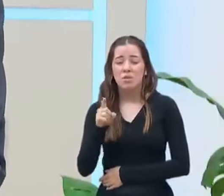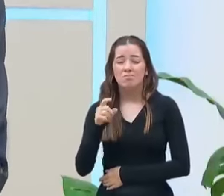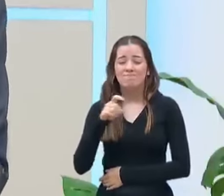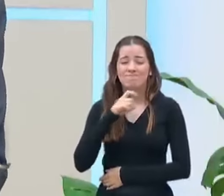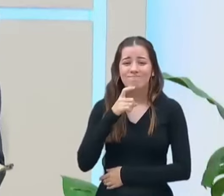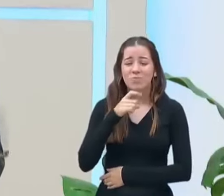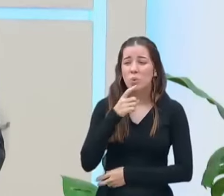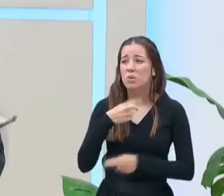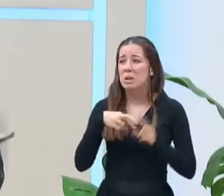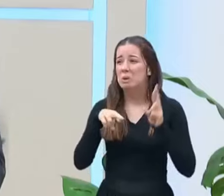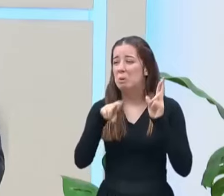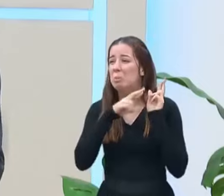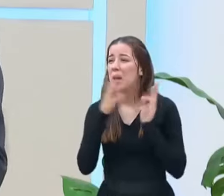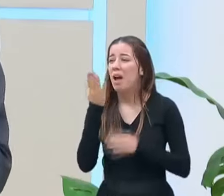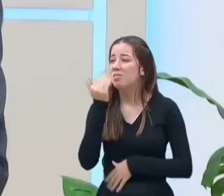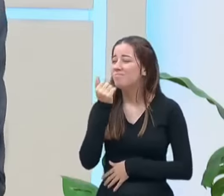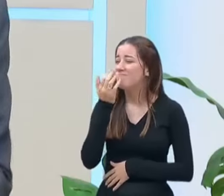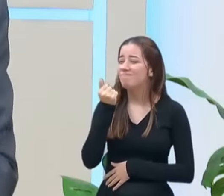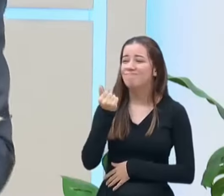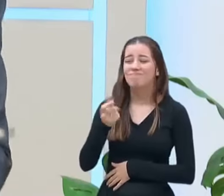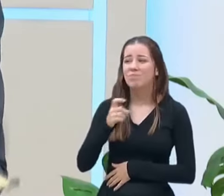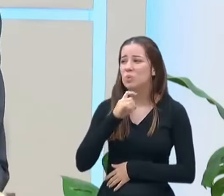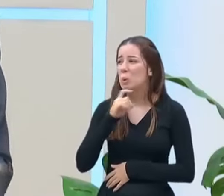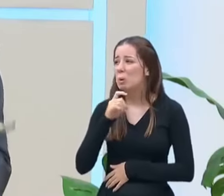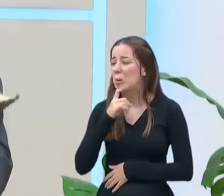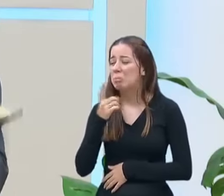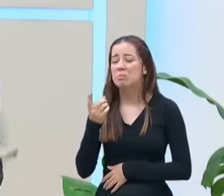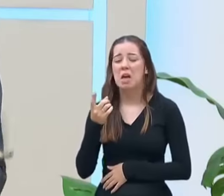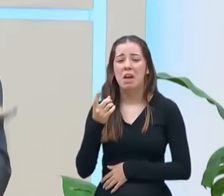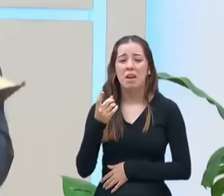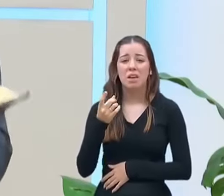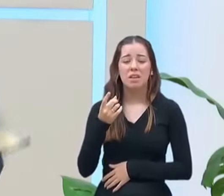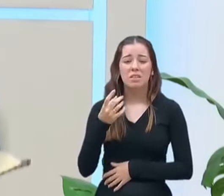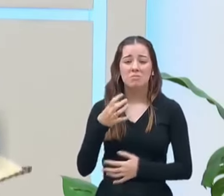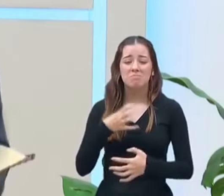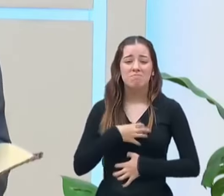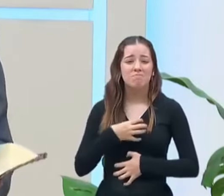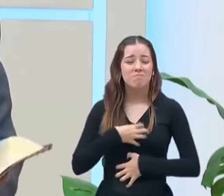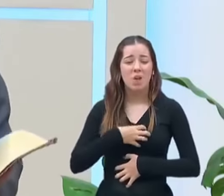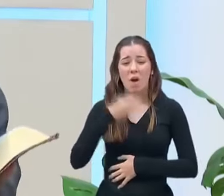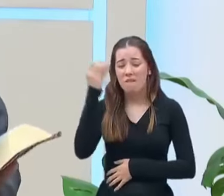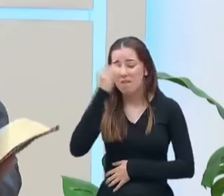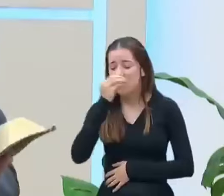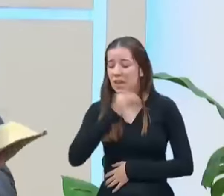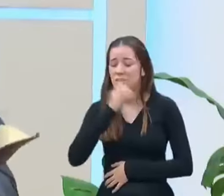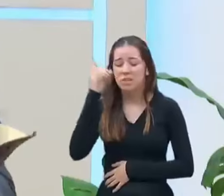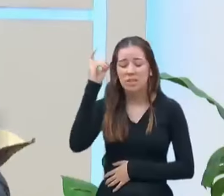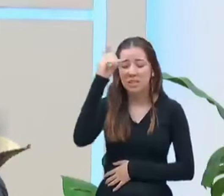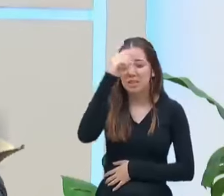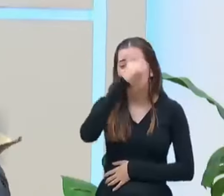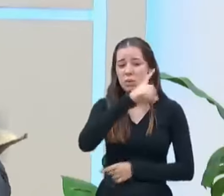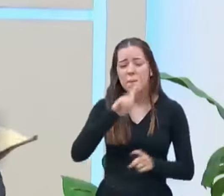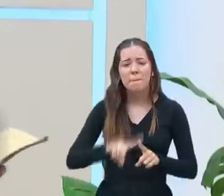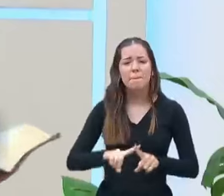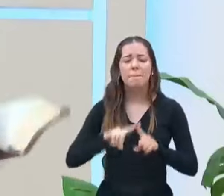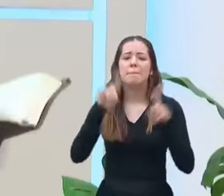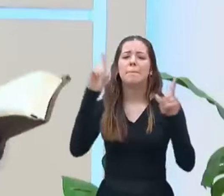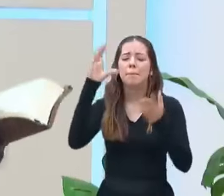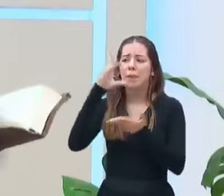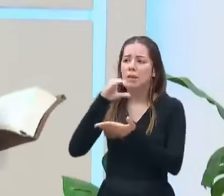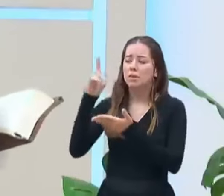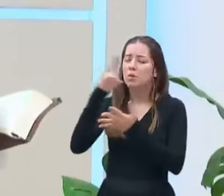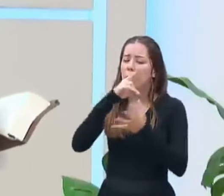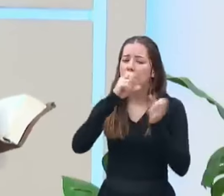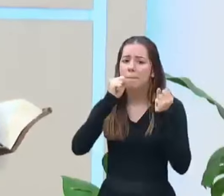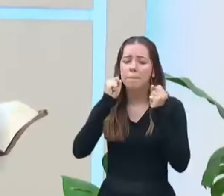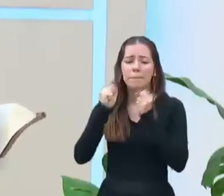está sem se alimentar direito. Você está vivendo uma situação difícil, mas a mão grande